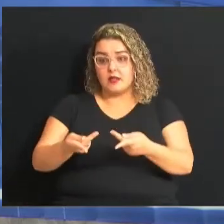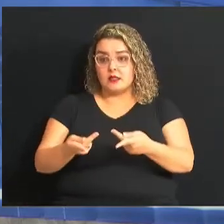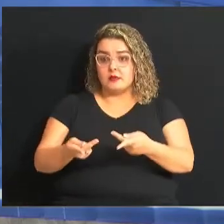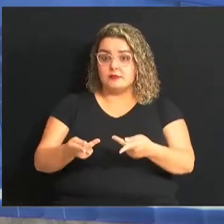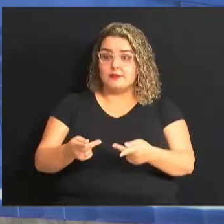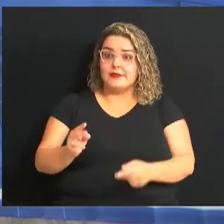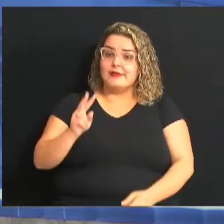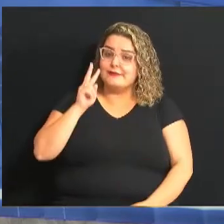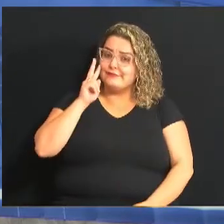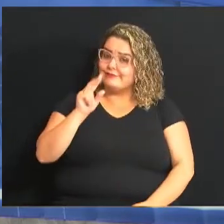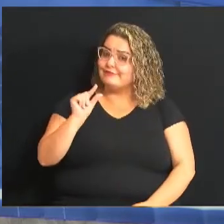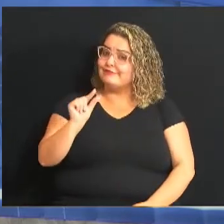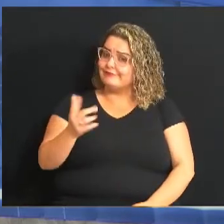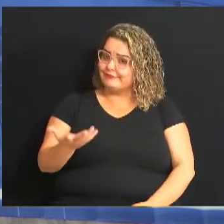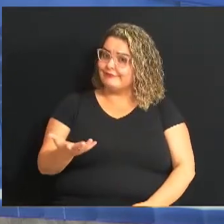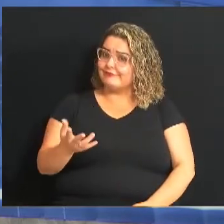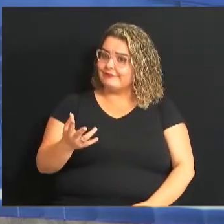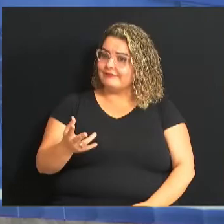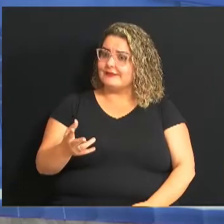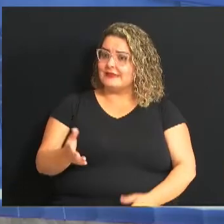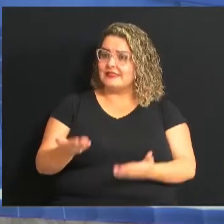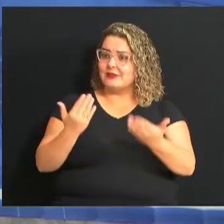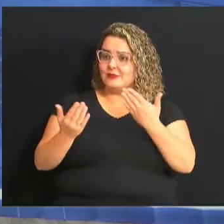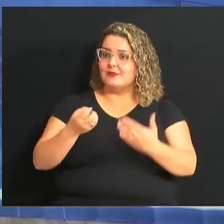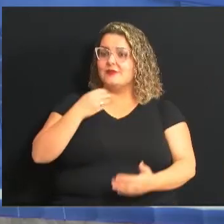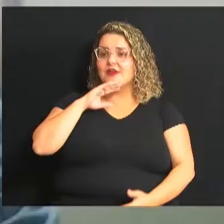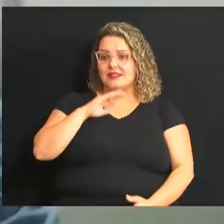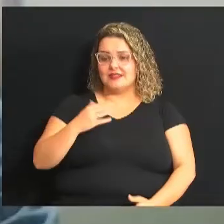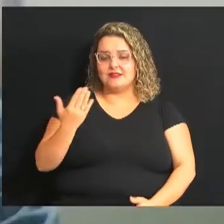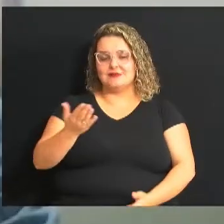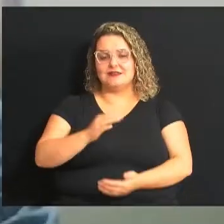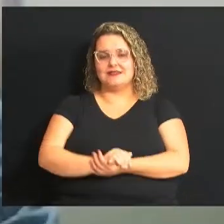vê na prática ainda, se for ver. Boa tarde para você.